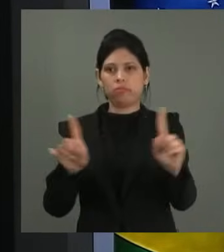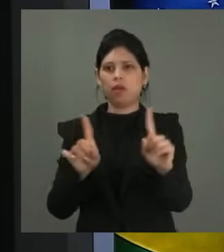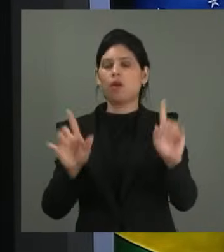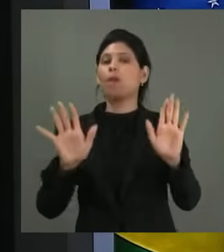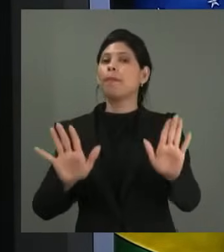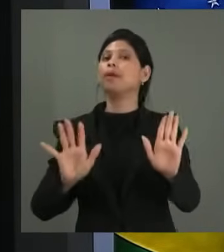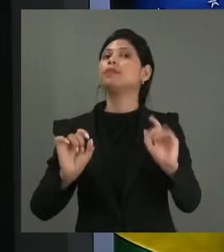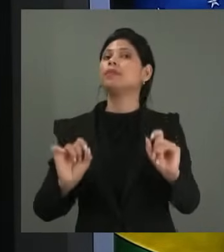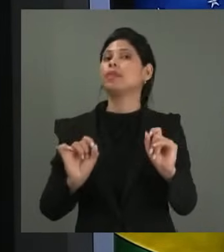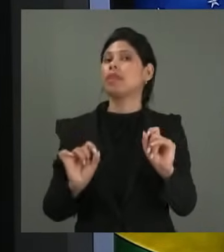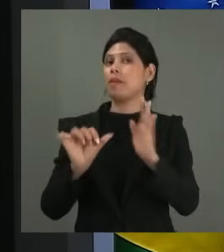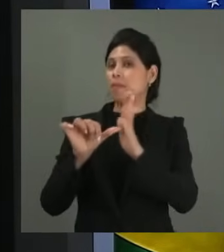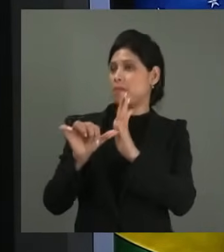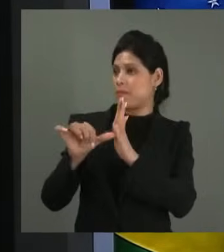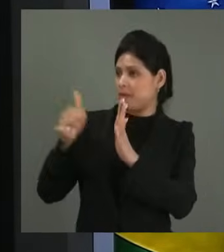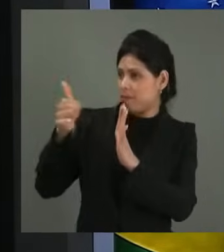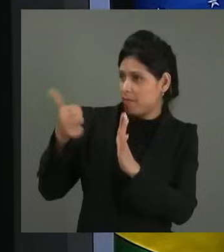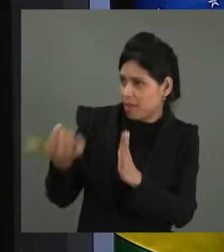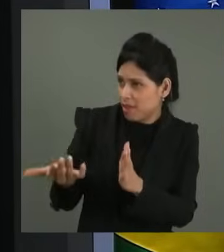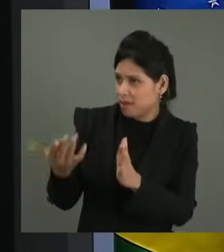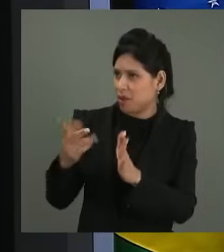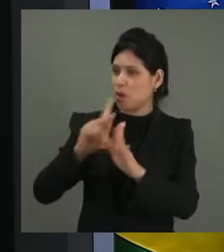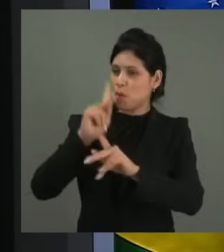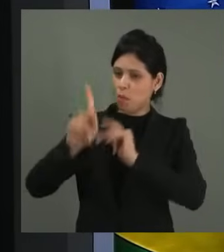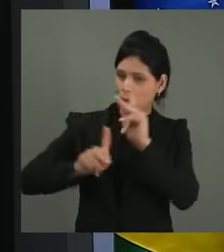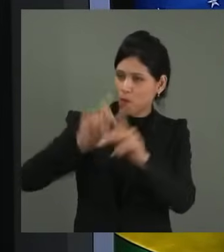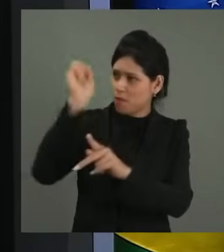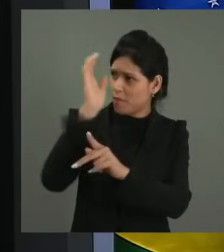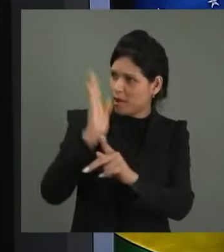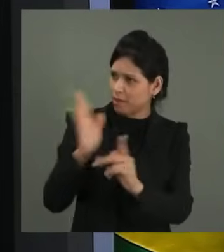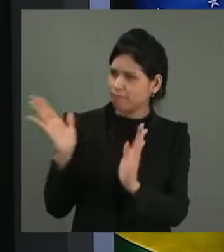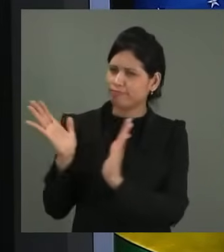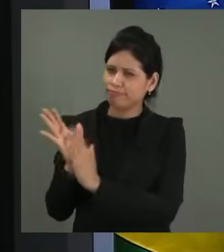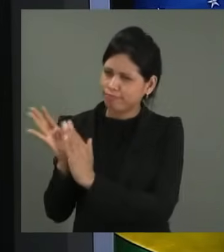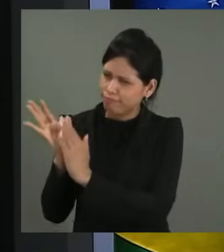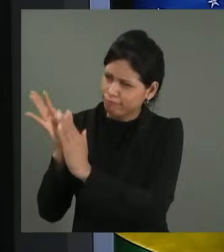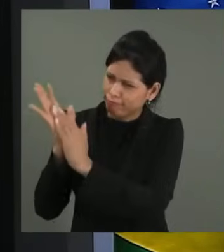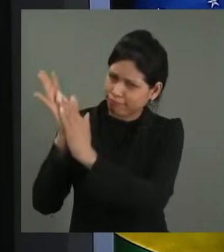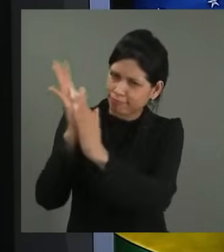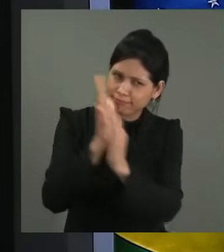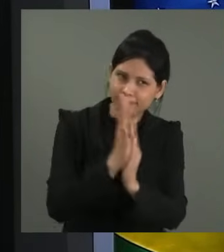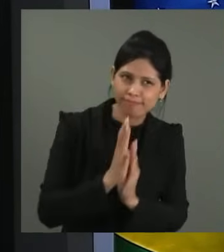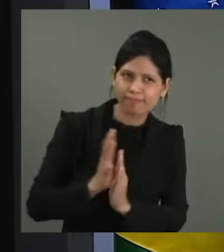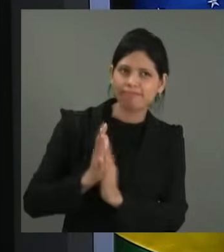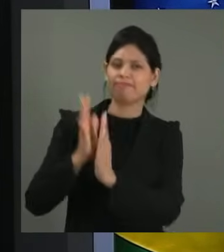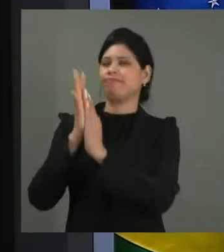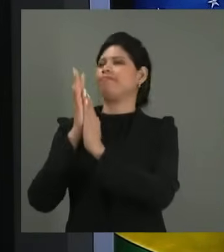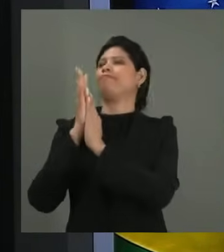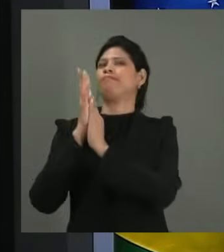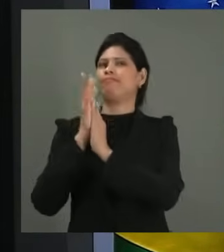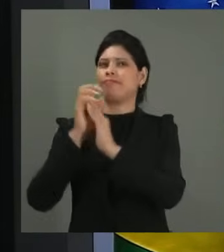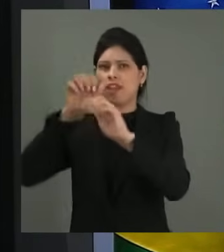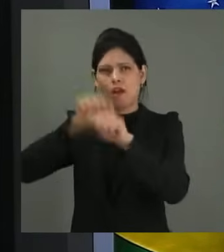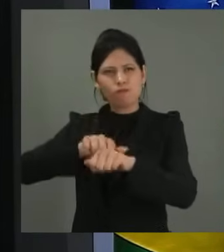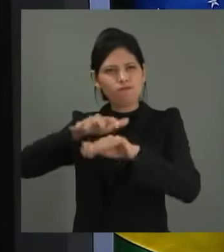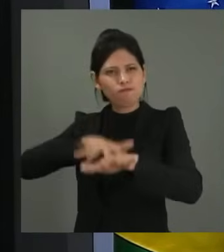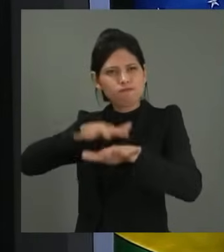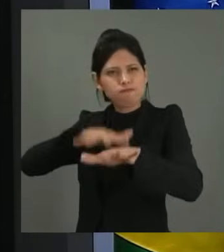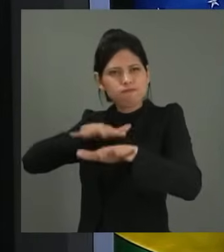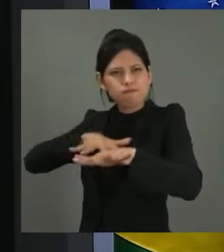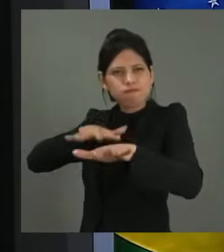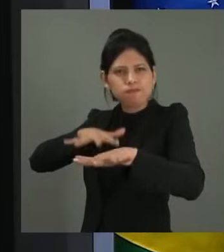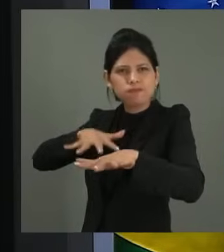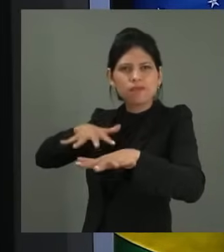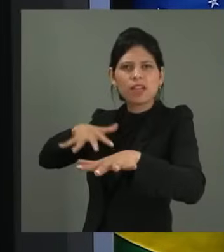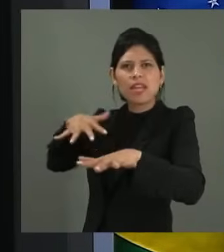Eu quero, em primeiro lugar, dar os parabéns aos brasileiros que foram às ruas do Brasil,